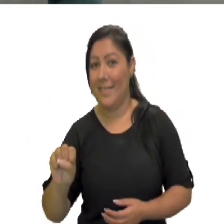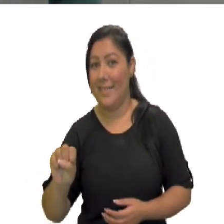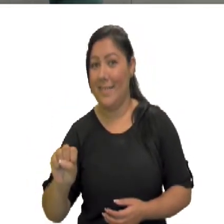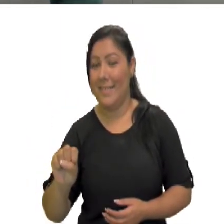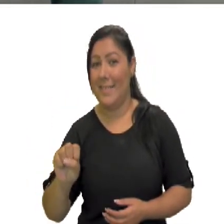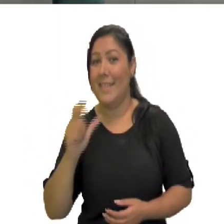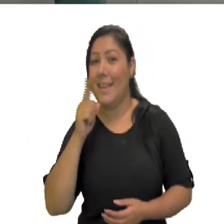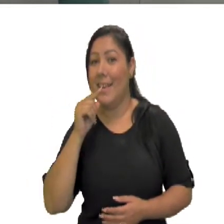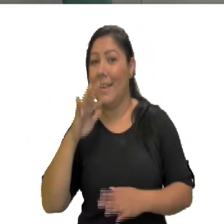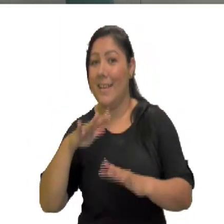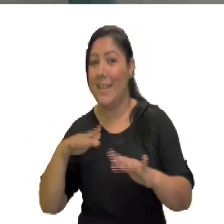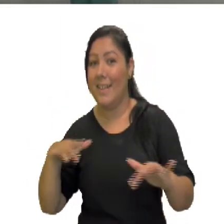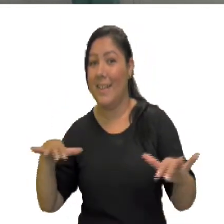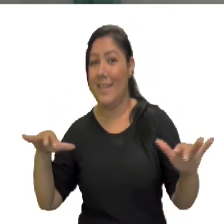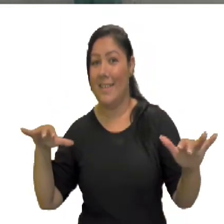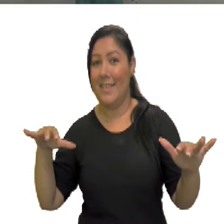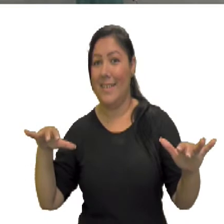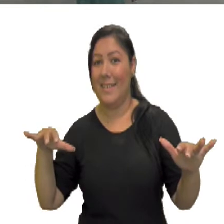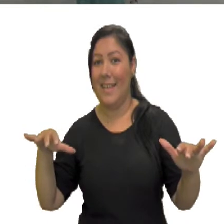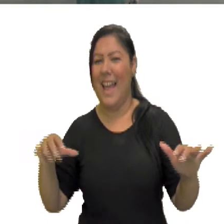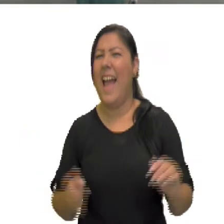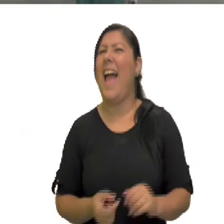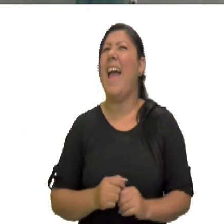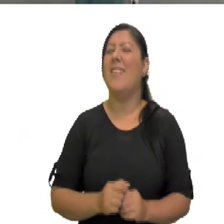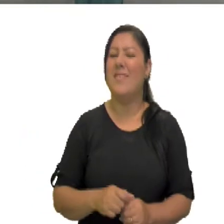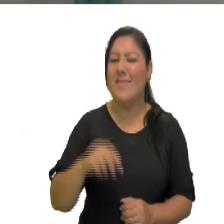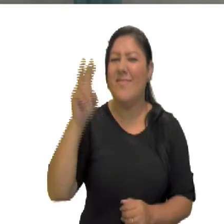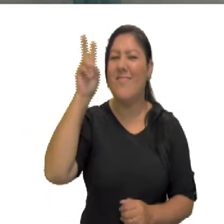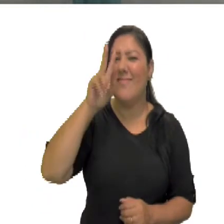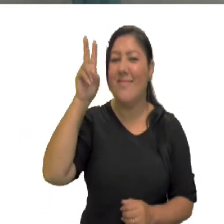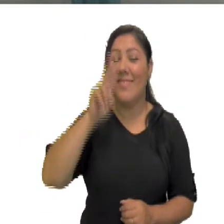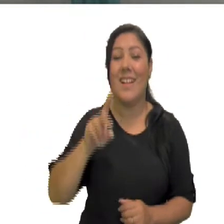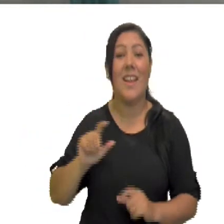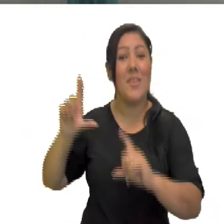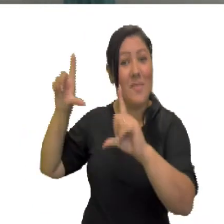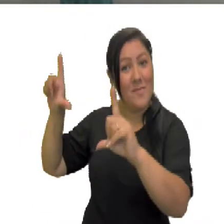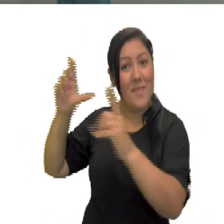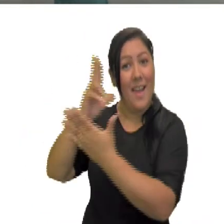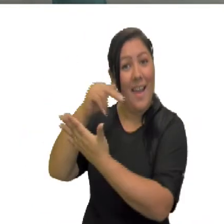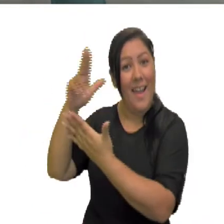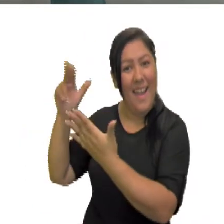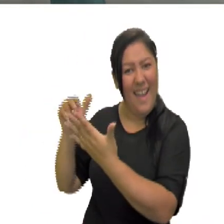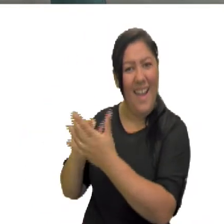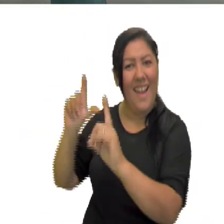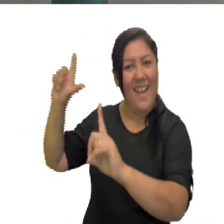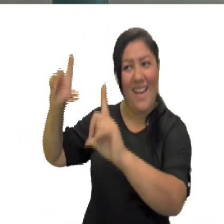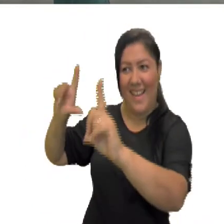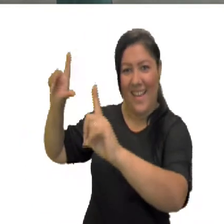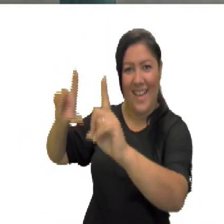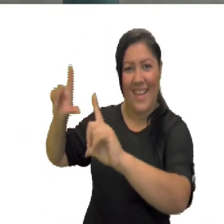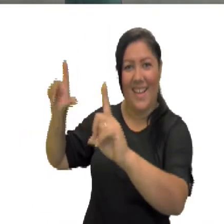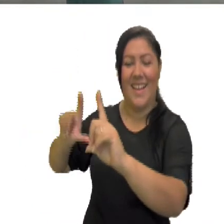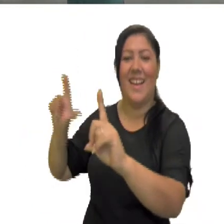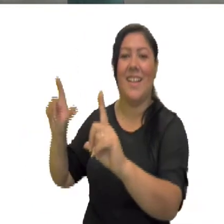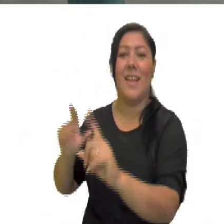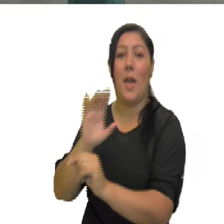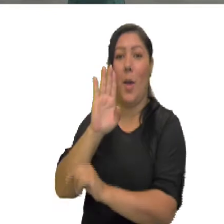Lula Molusco, do Bob Esponja, né? Eles são conhecidos por